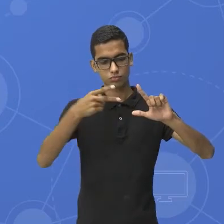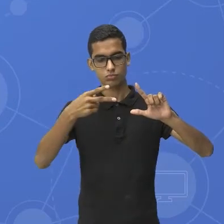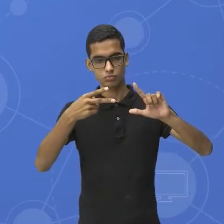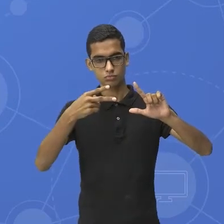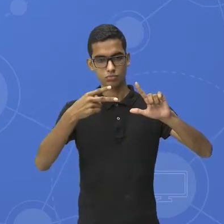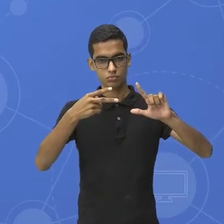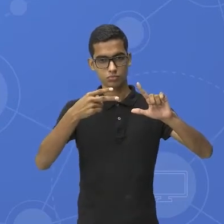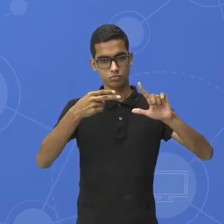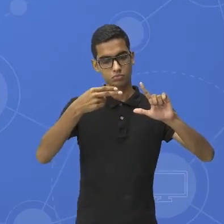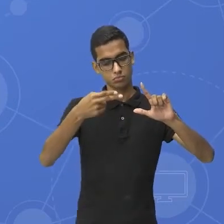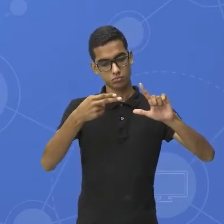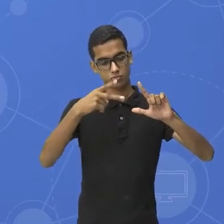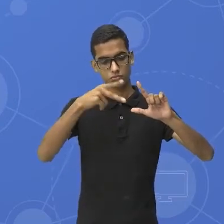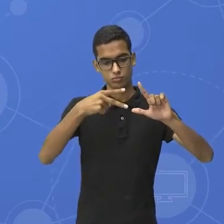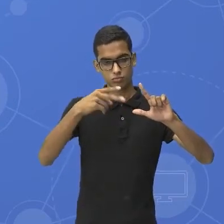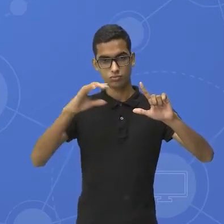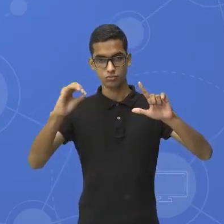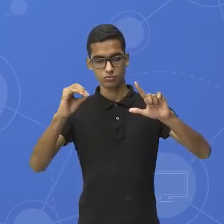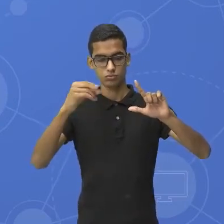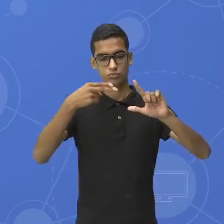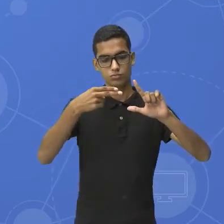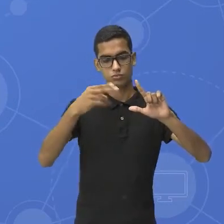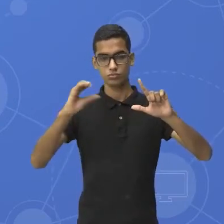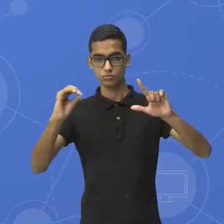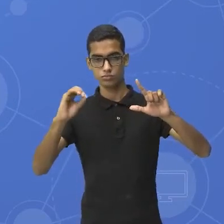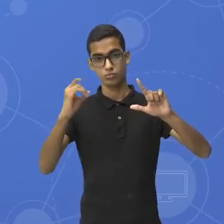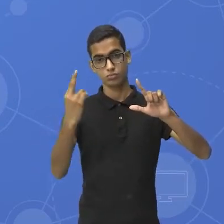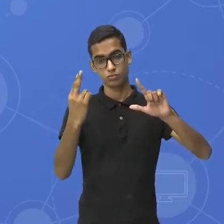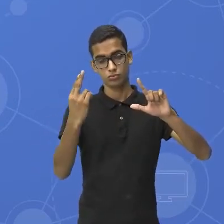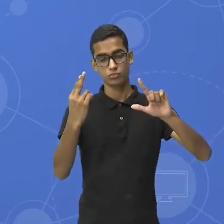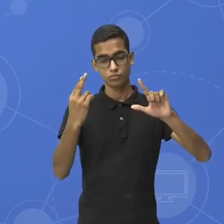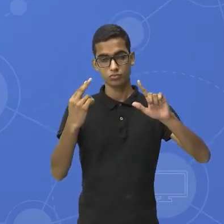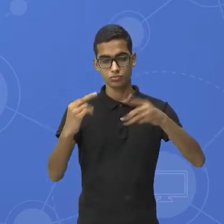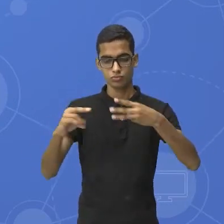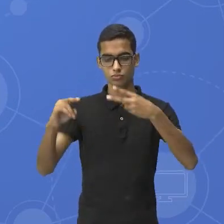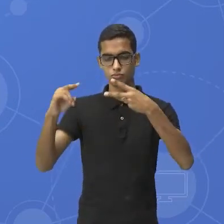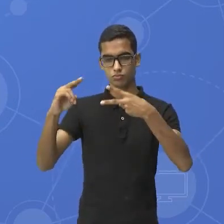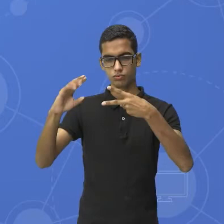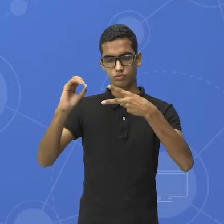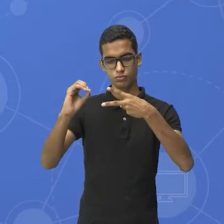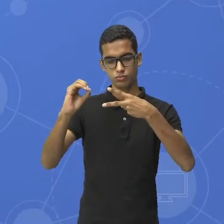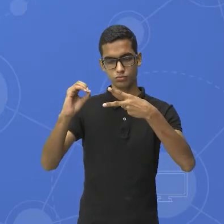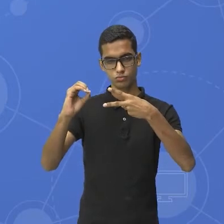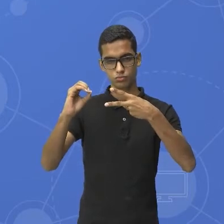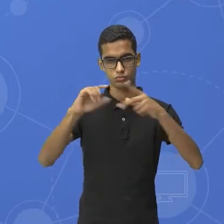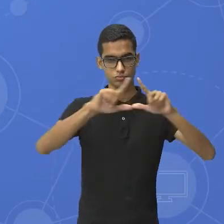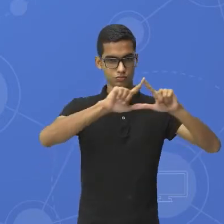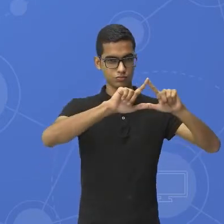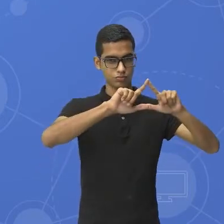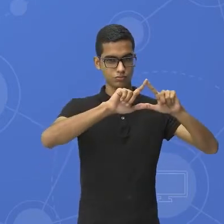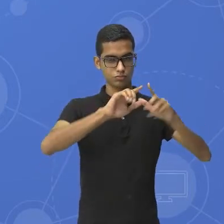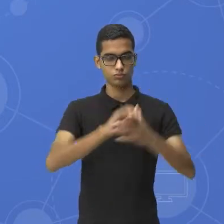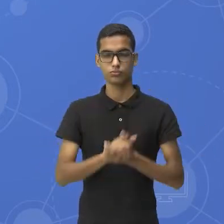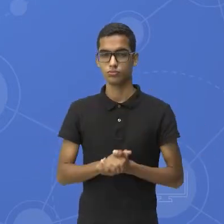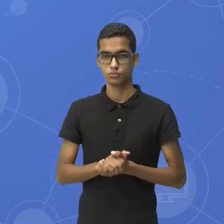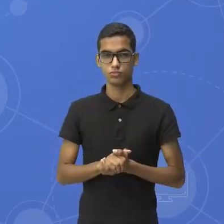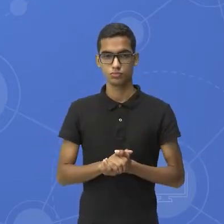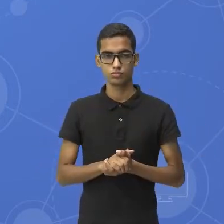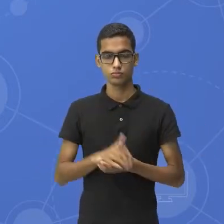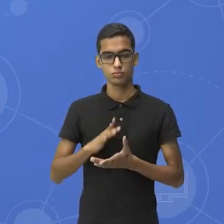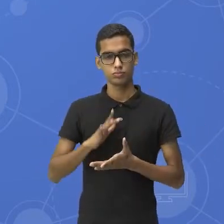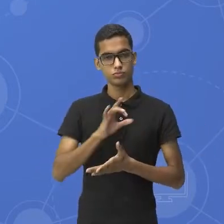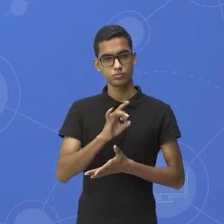ser igual a zero, ou ele pode ser menor do que zero, tá bom? Para cada situação, nós teremos